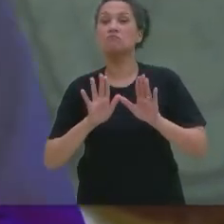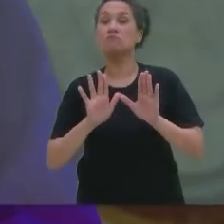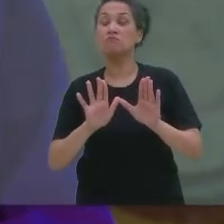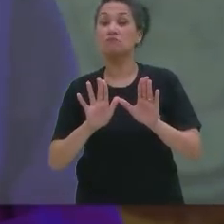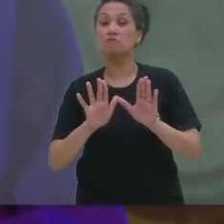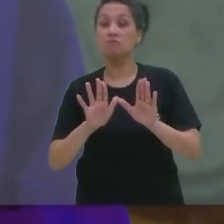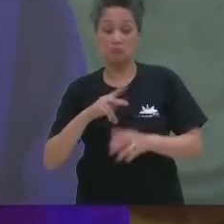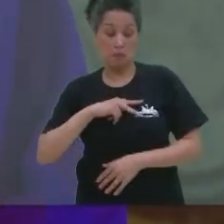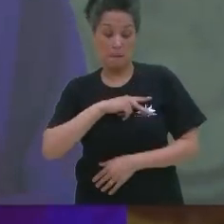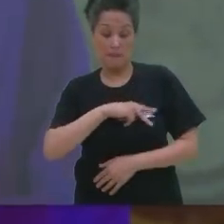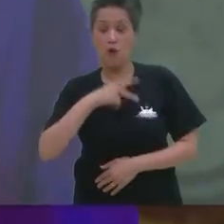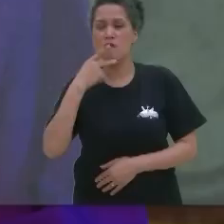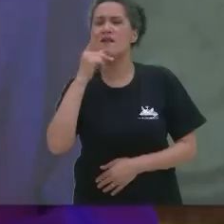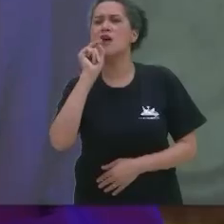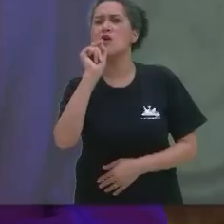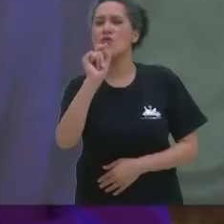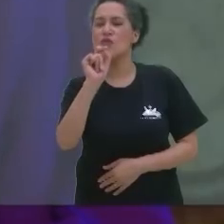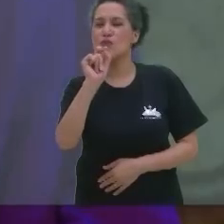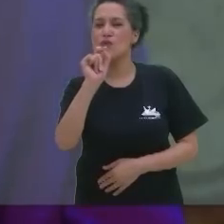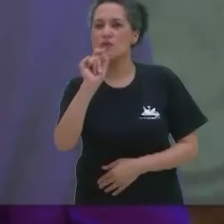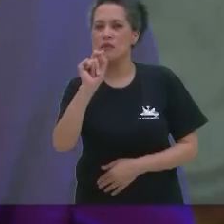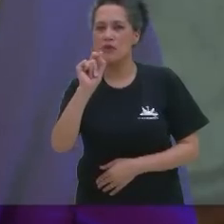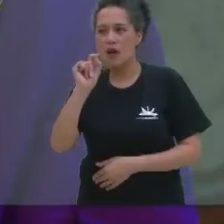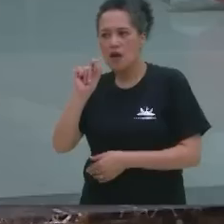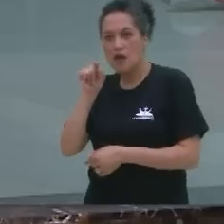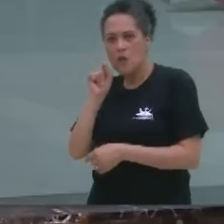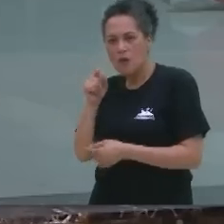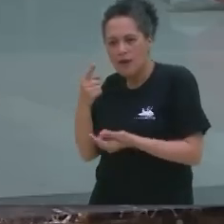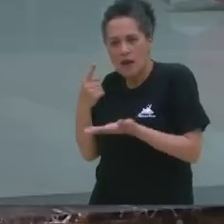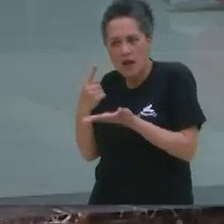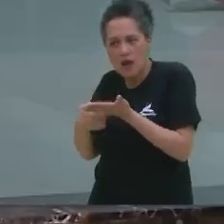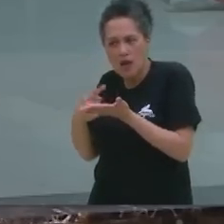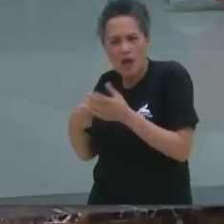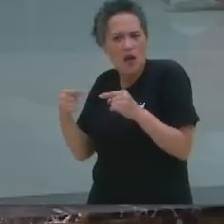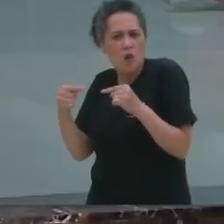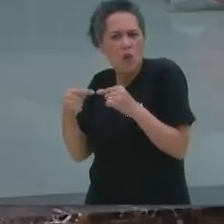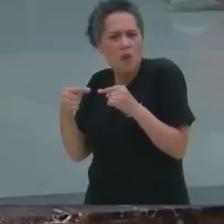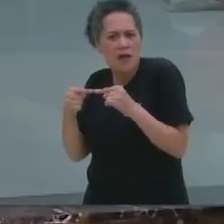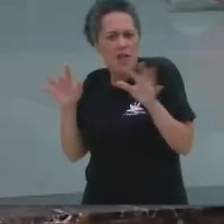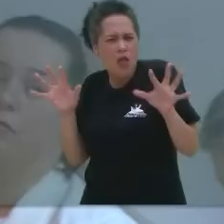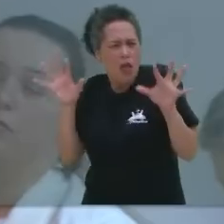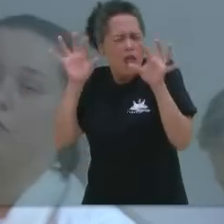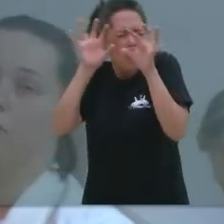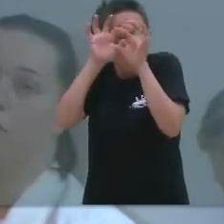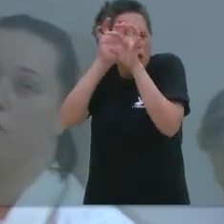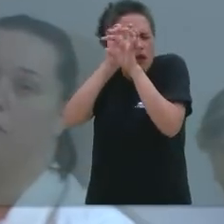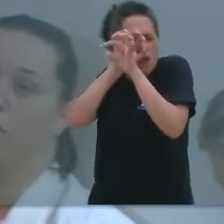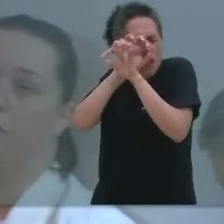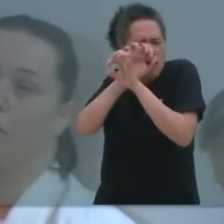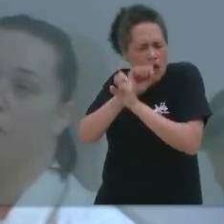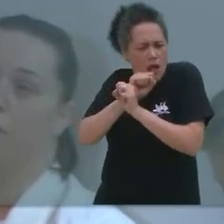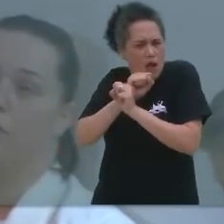despojemo-nos das ações das trevas. Entenderam?